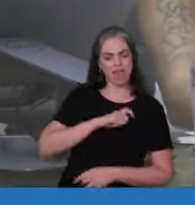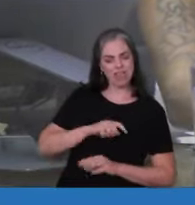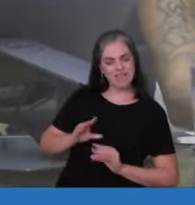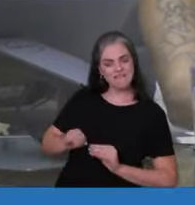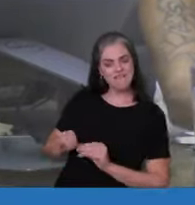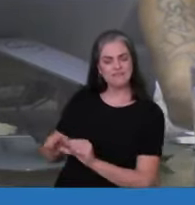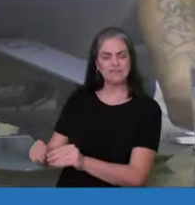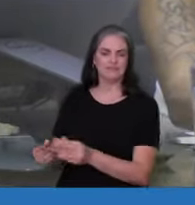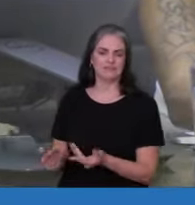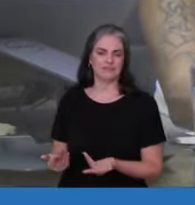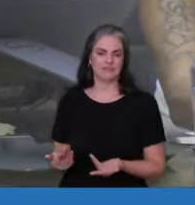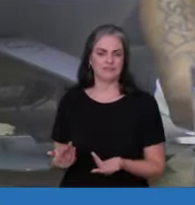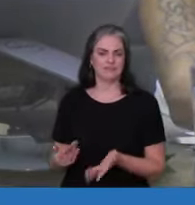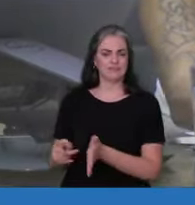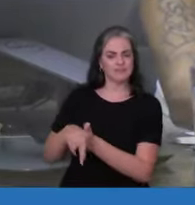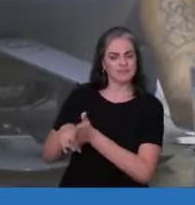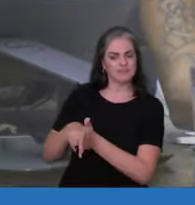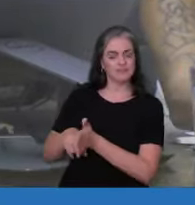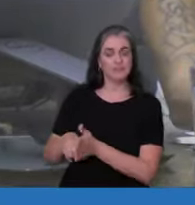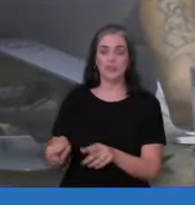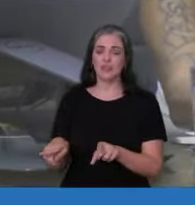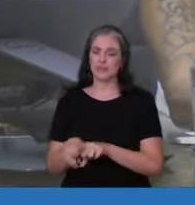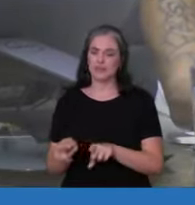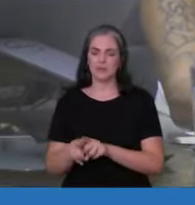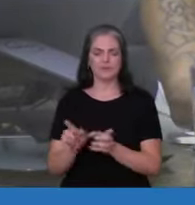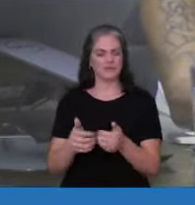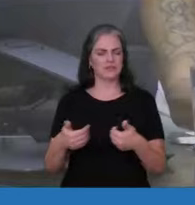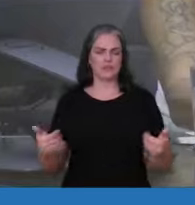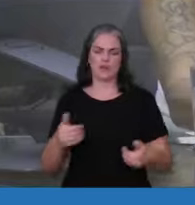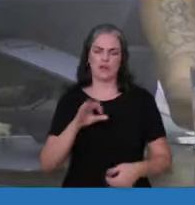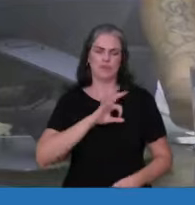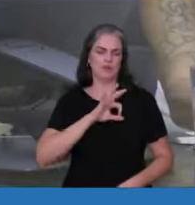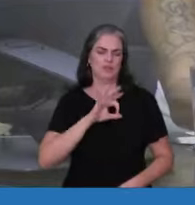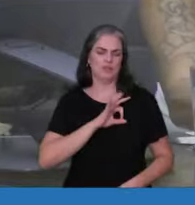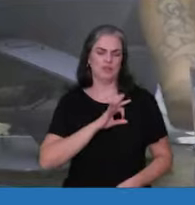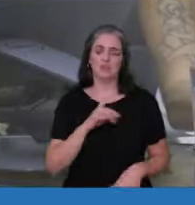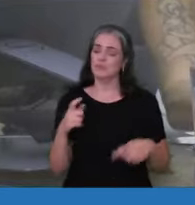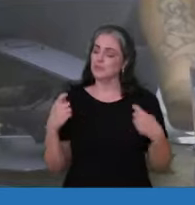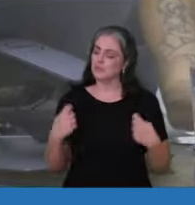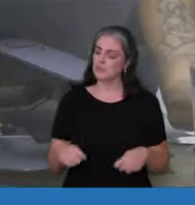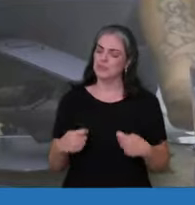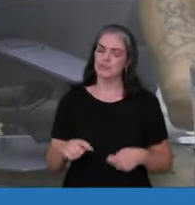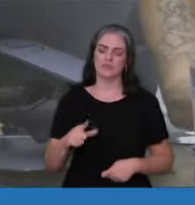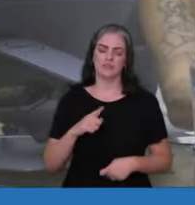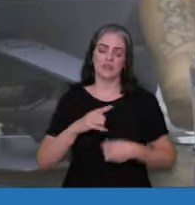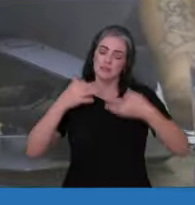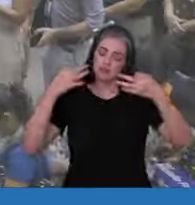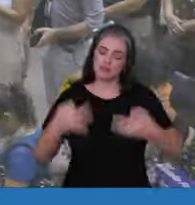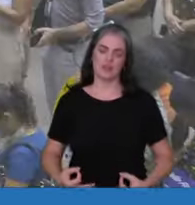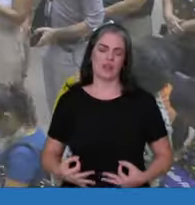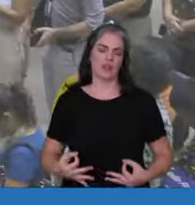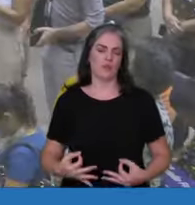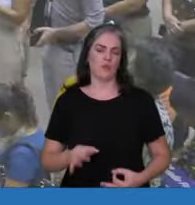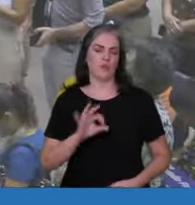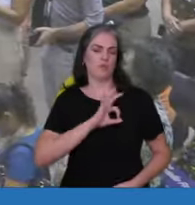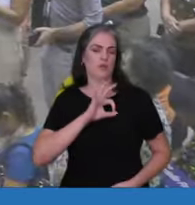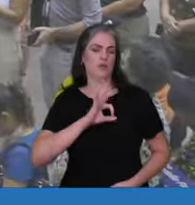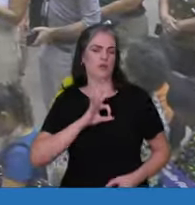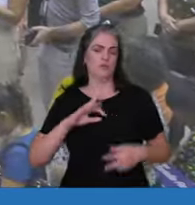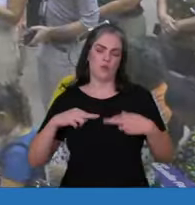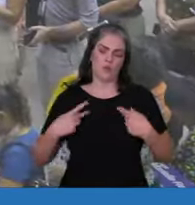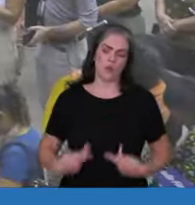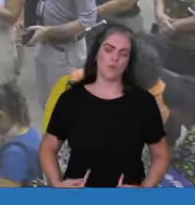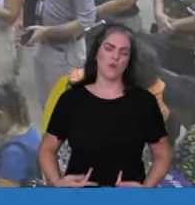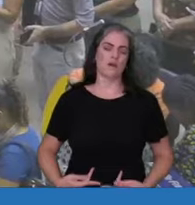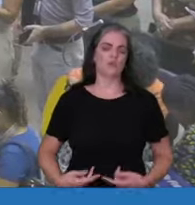das polícias, para que surja e se proteja uma polícia humana, justa, digna e a